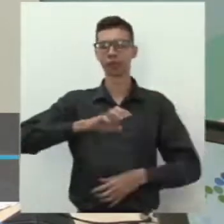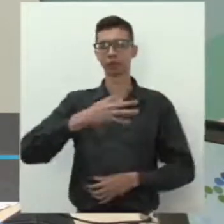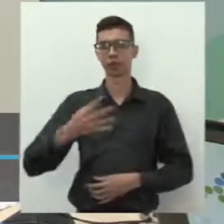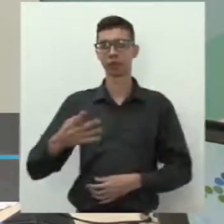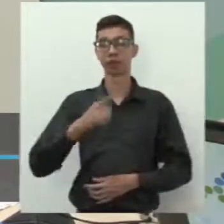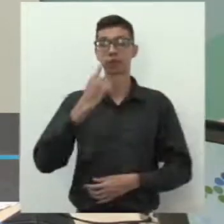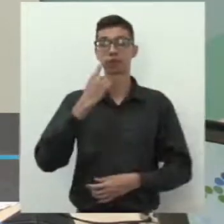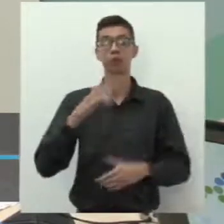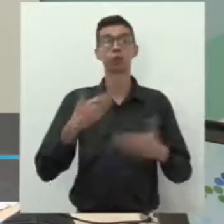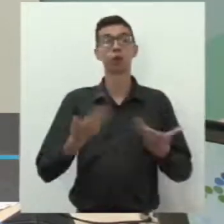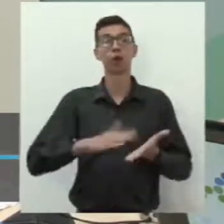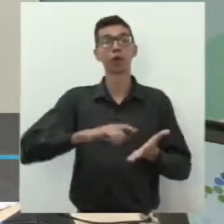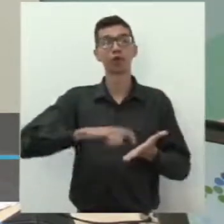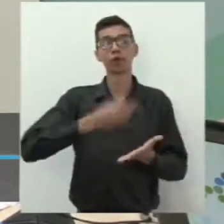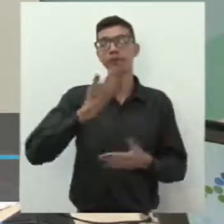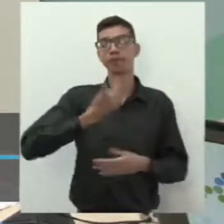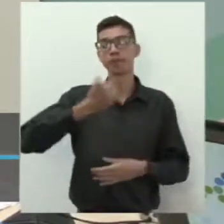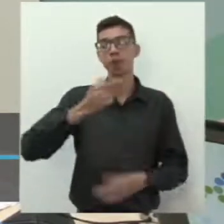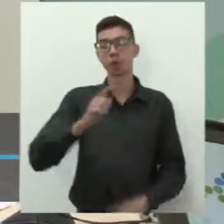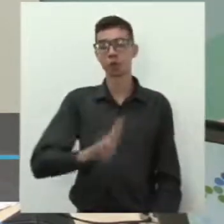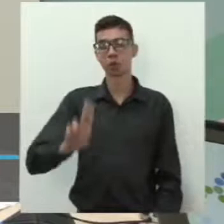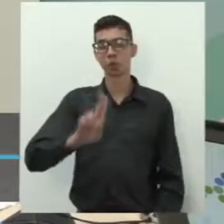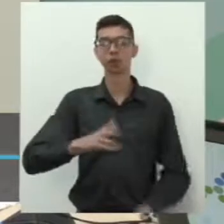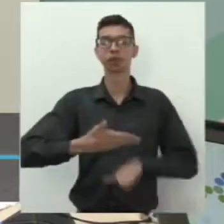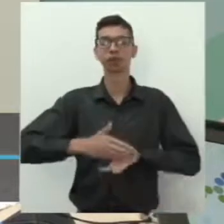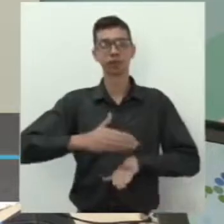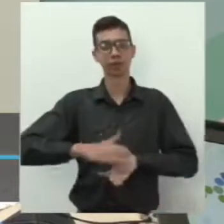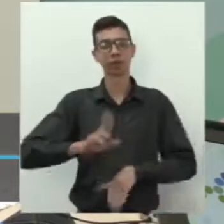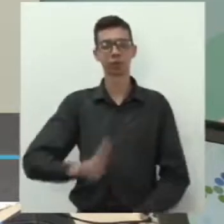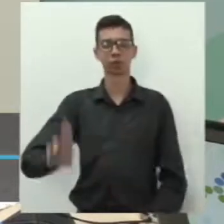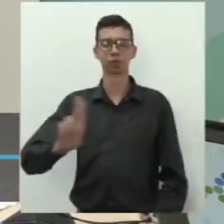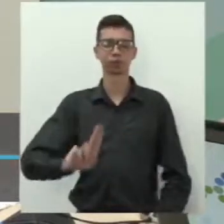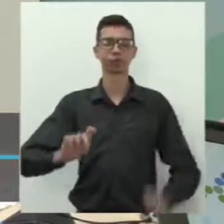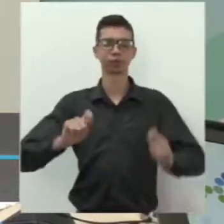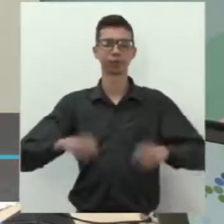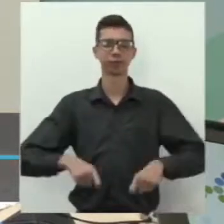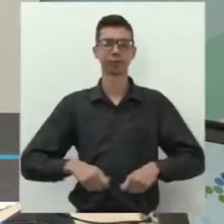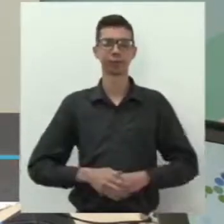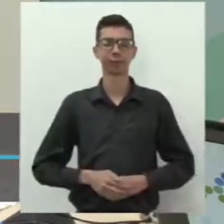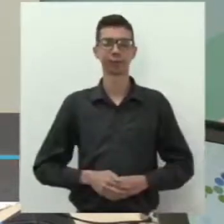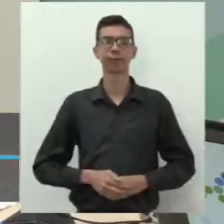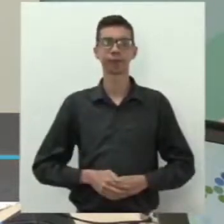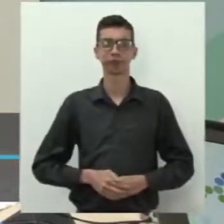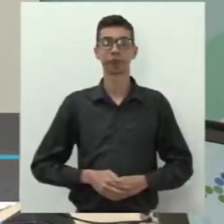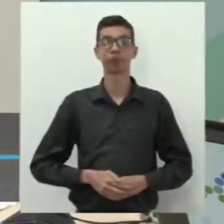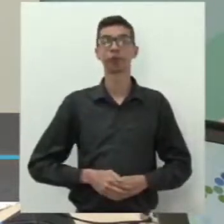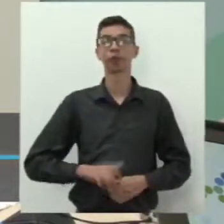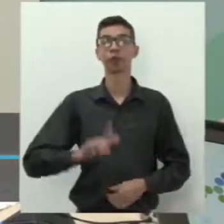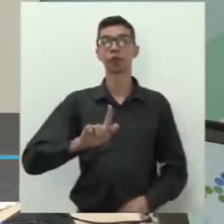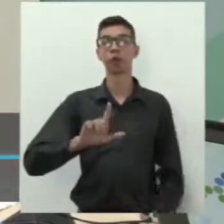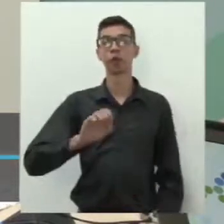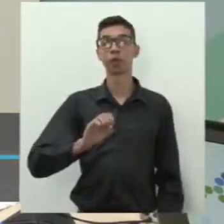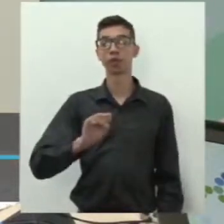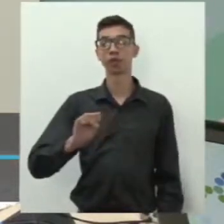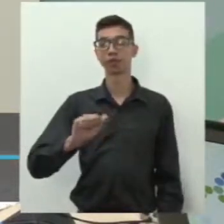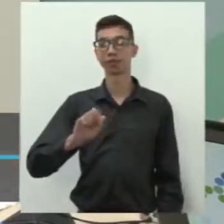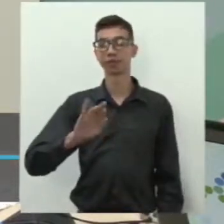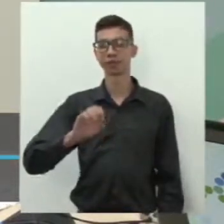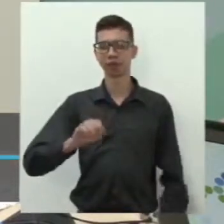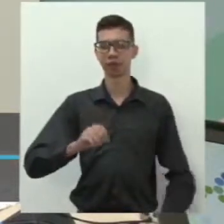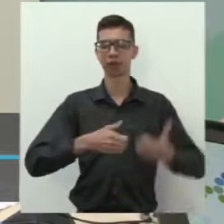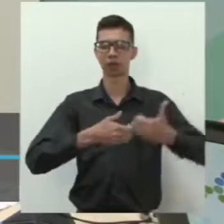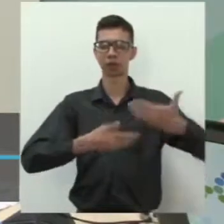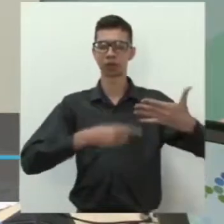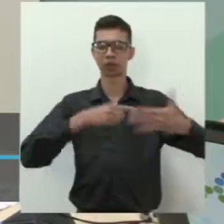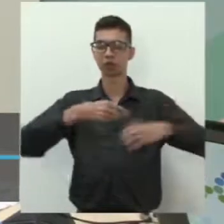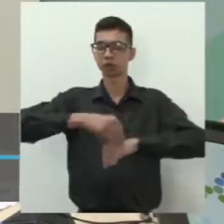função que melhor te atende e você treina para aplicar. Junto do glossário tem exercícios lá no site do centro de treinamento da